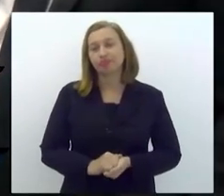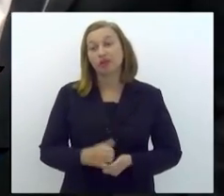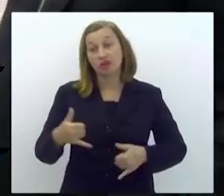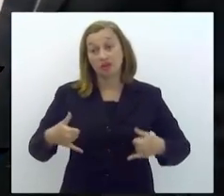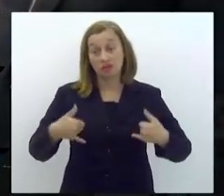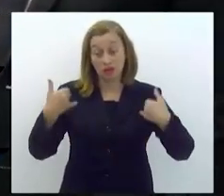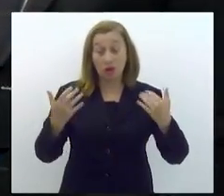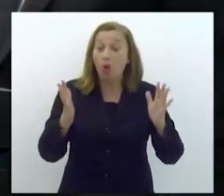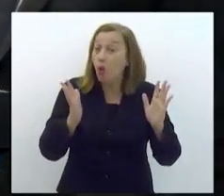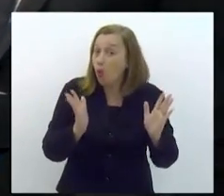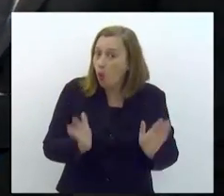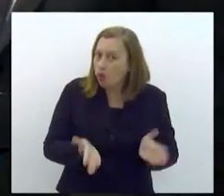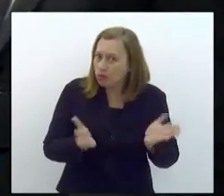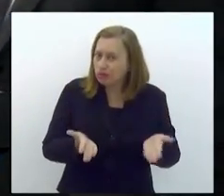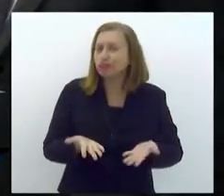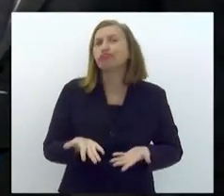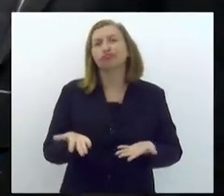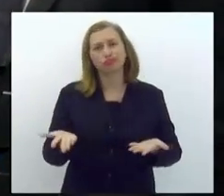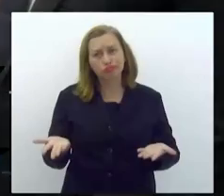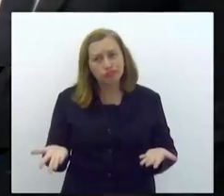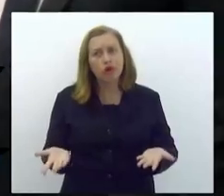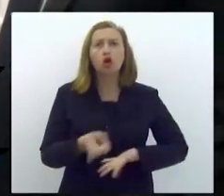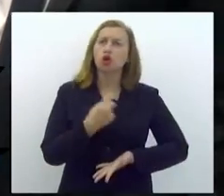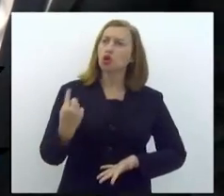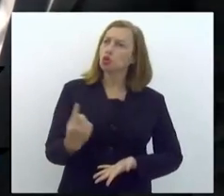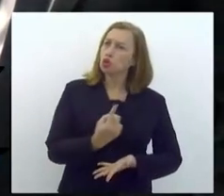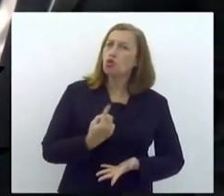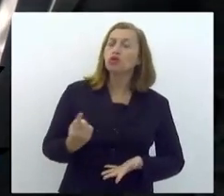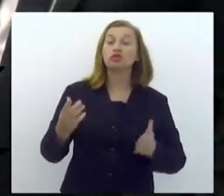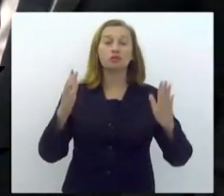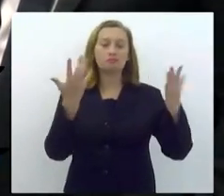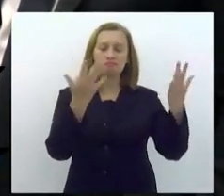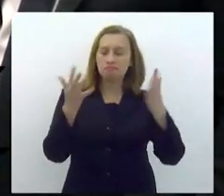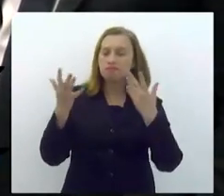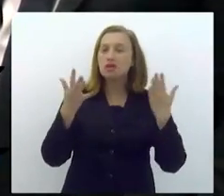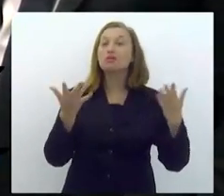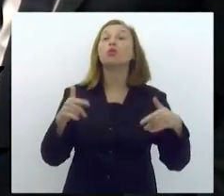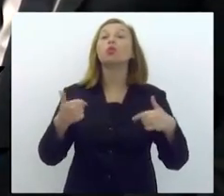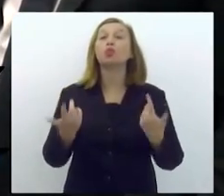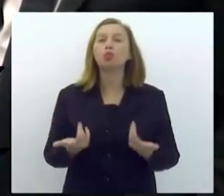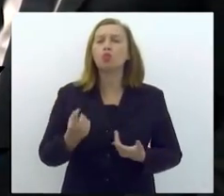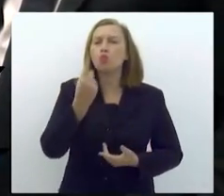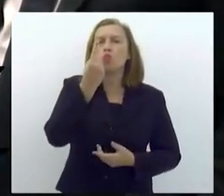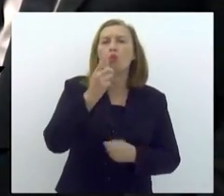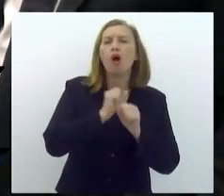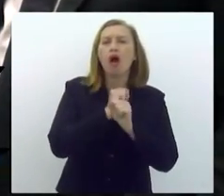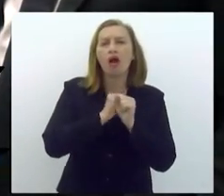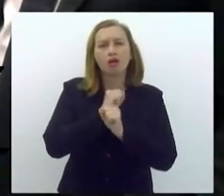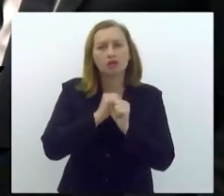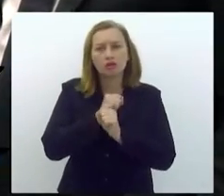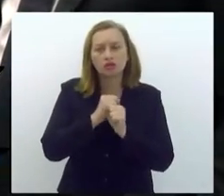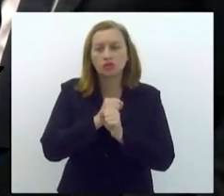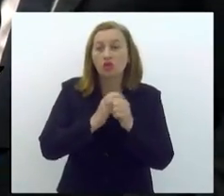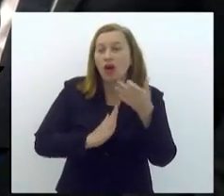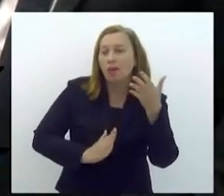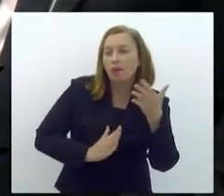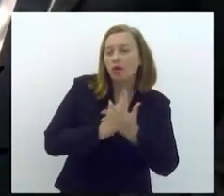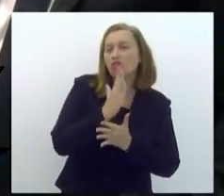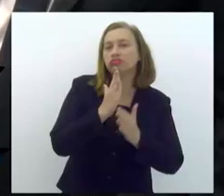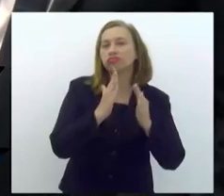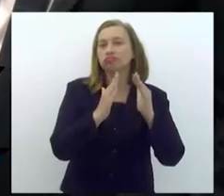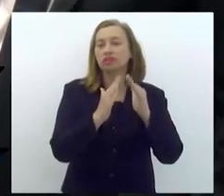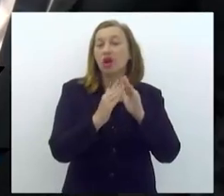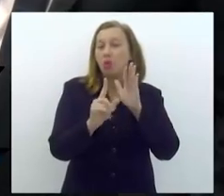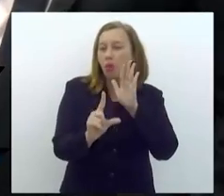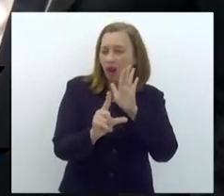por incrível que pareça Nós estamos comemorando um ano em que foi aprovado nessa casa